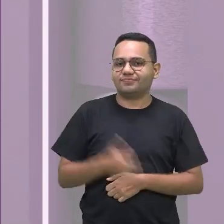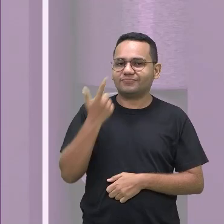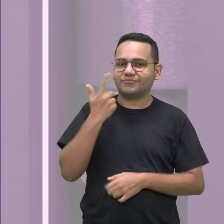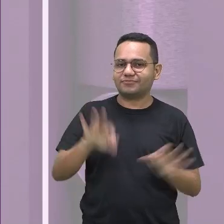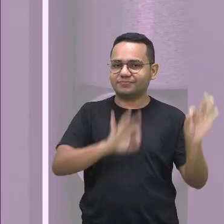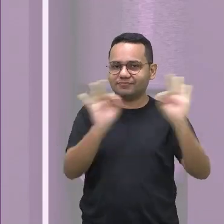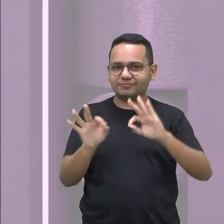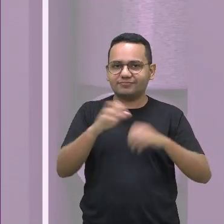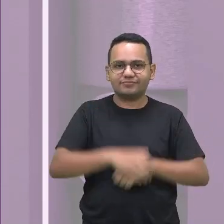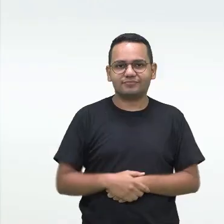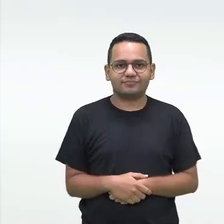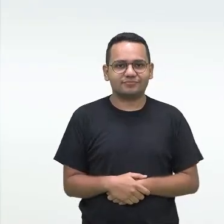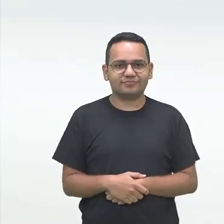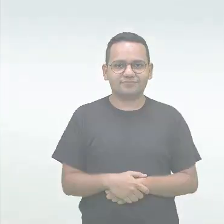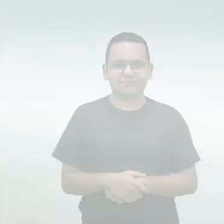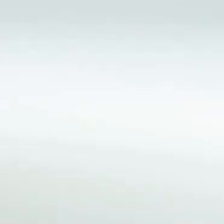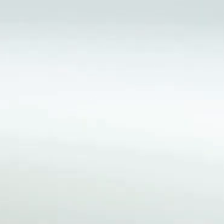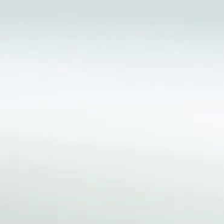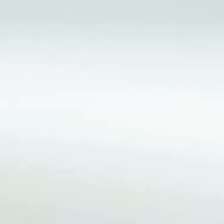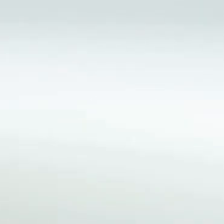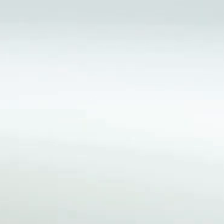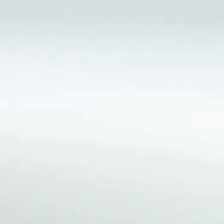então para a nossa aula.